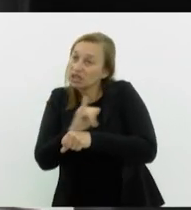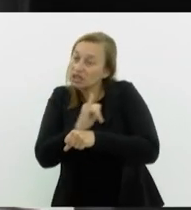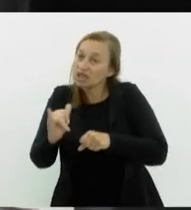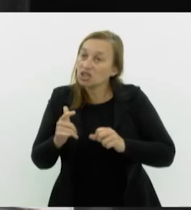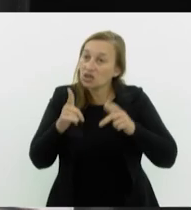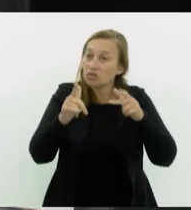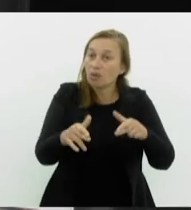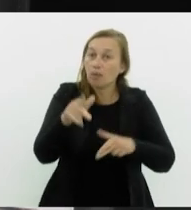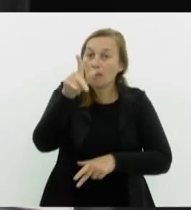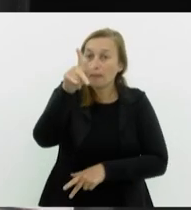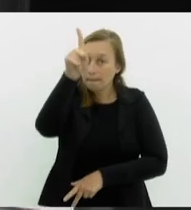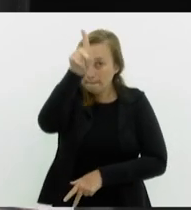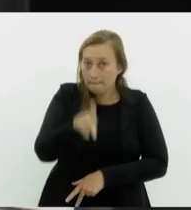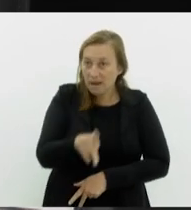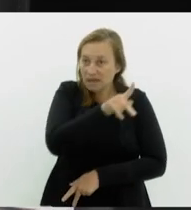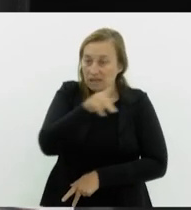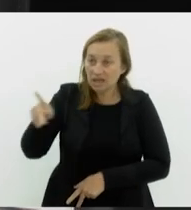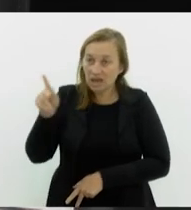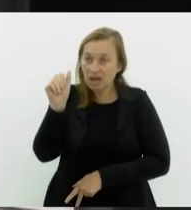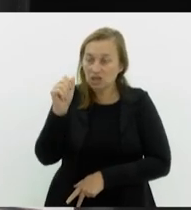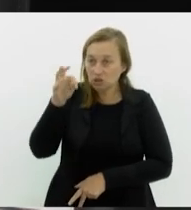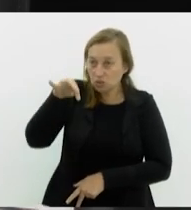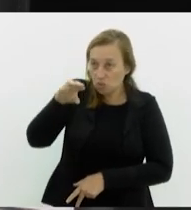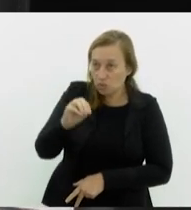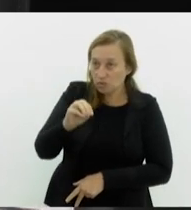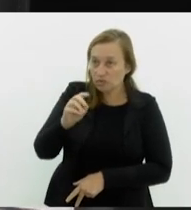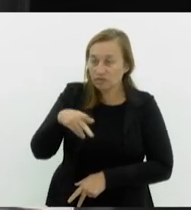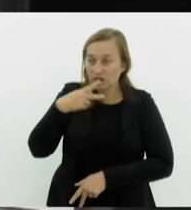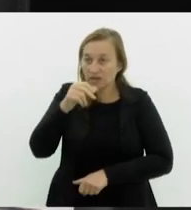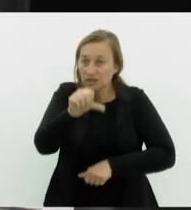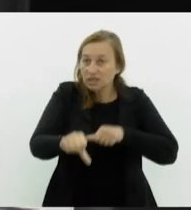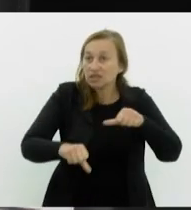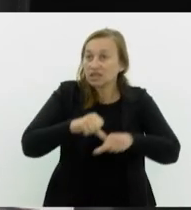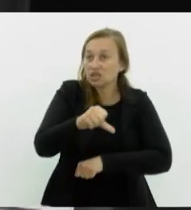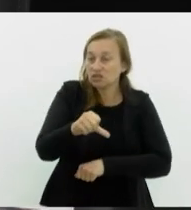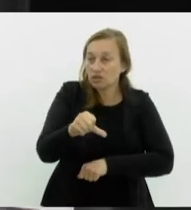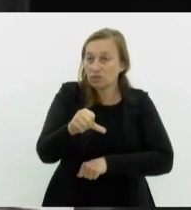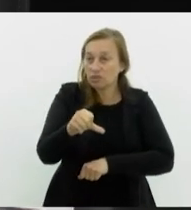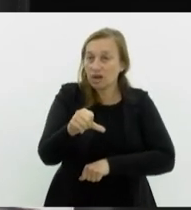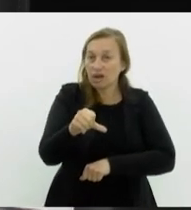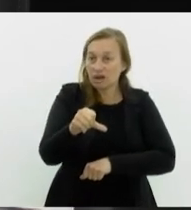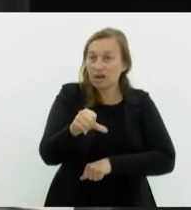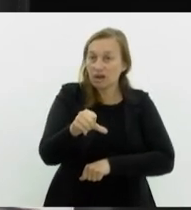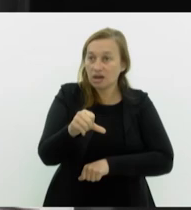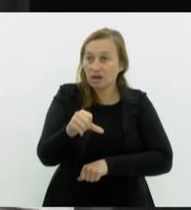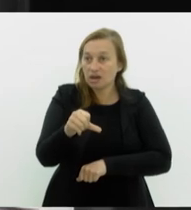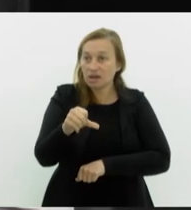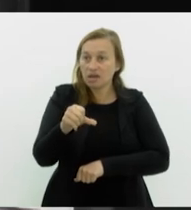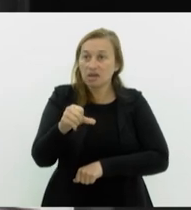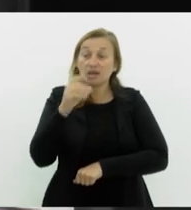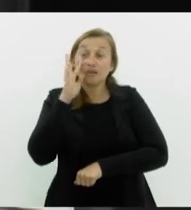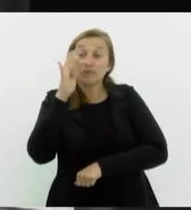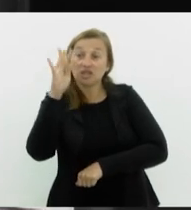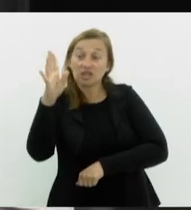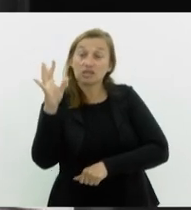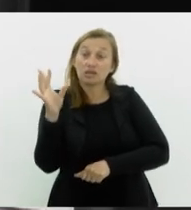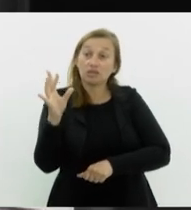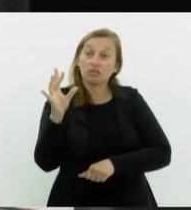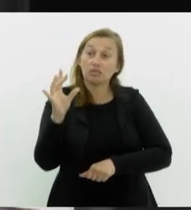Vieira dizia, que era transformar a ficção em realidade. E, com isso,